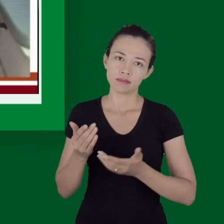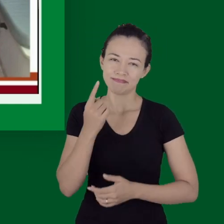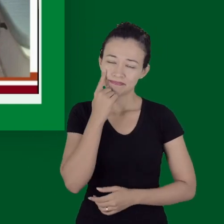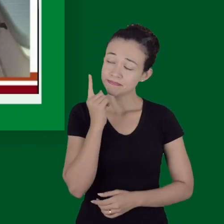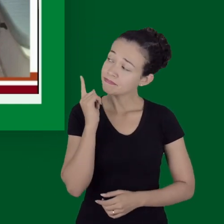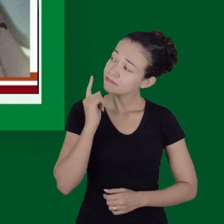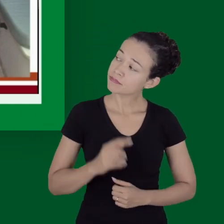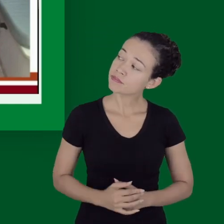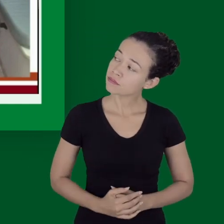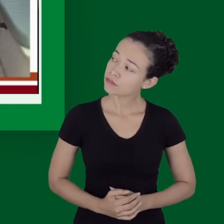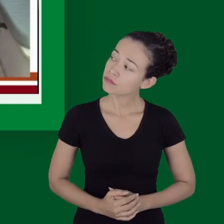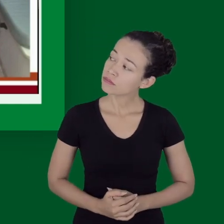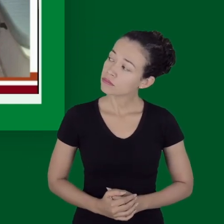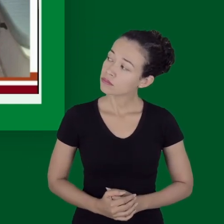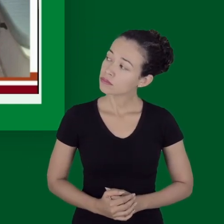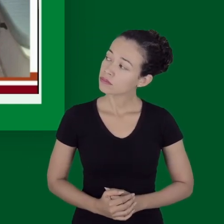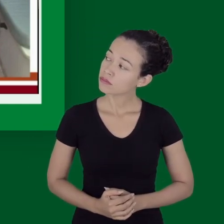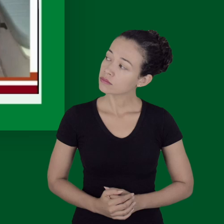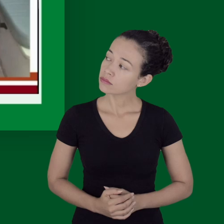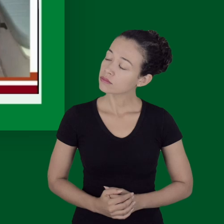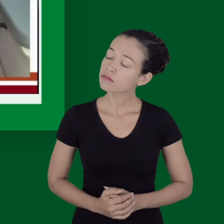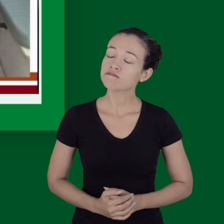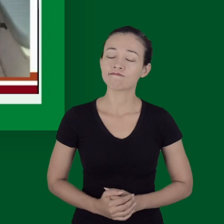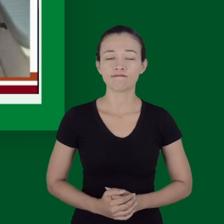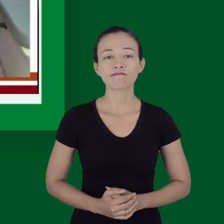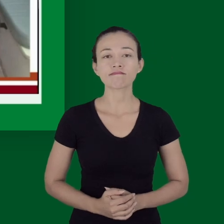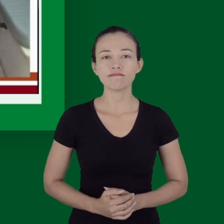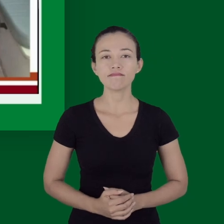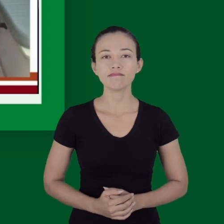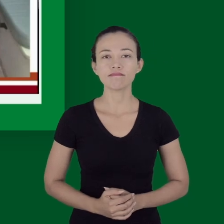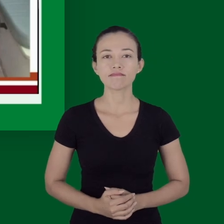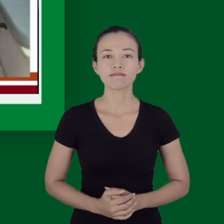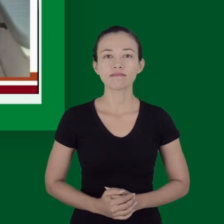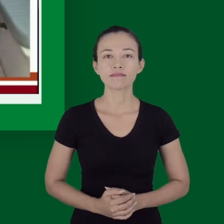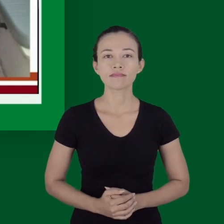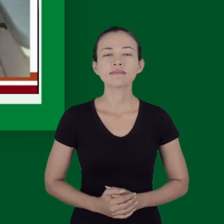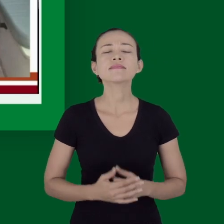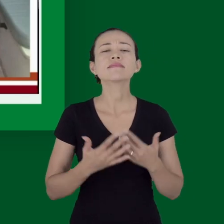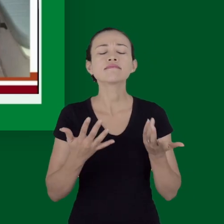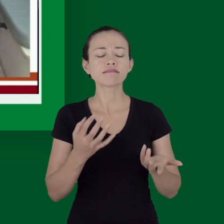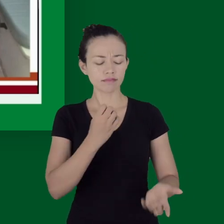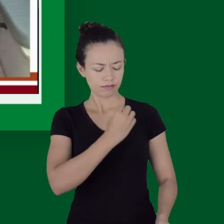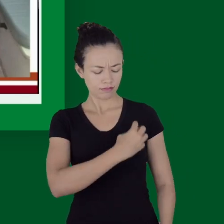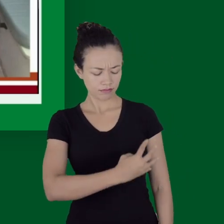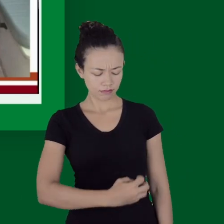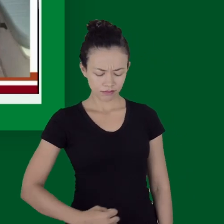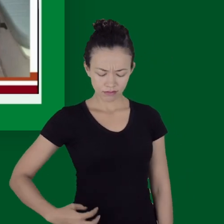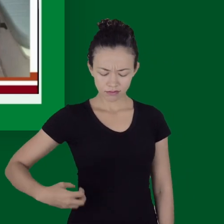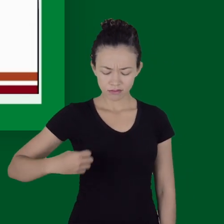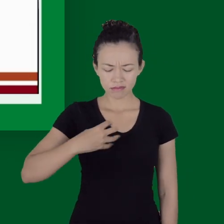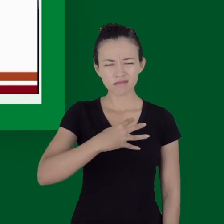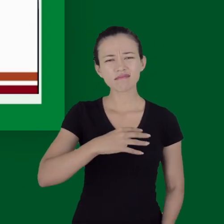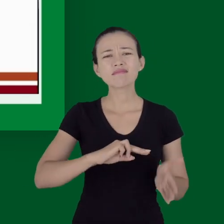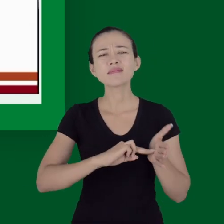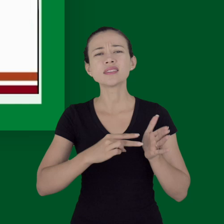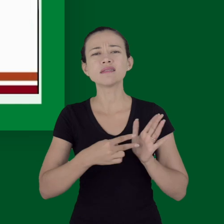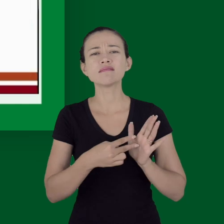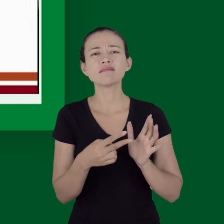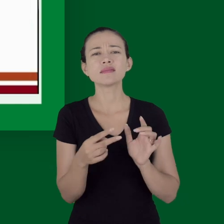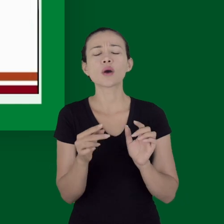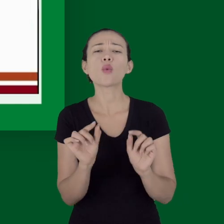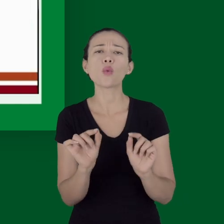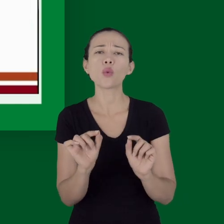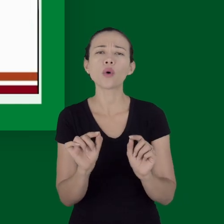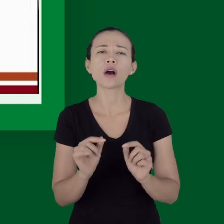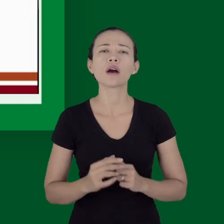e eu trouxe exemplo de duas situações eh de choque hemorrágico eí